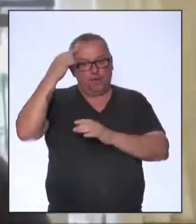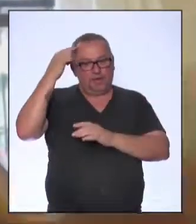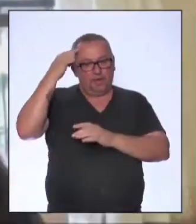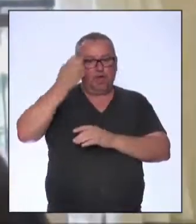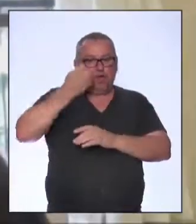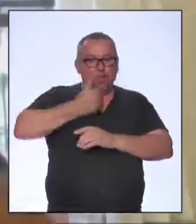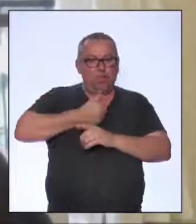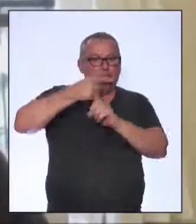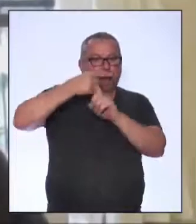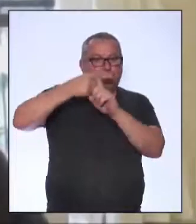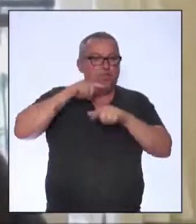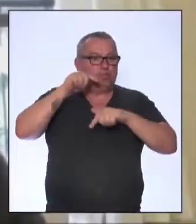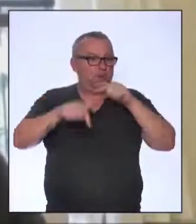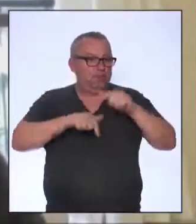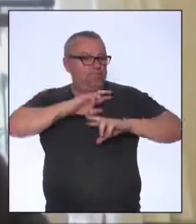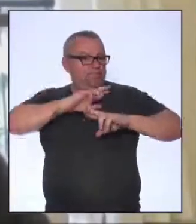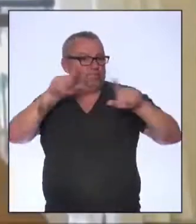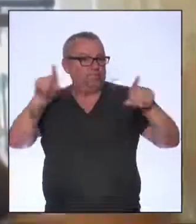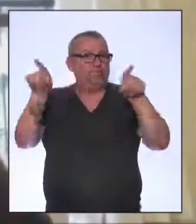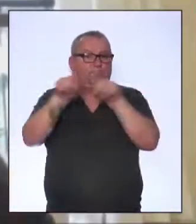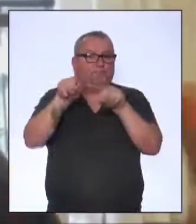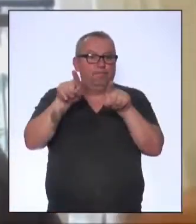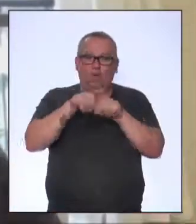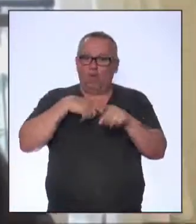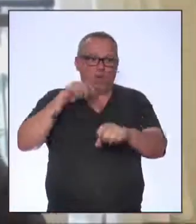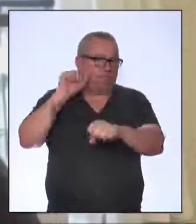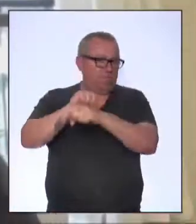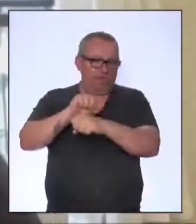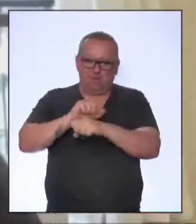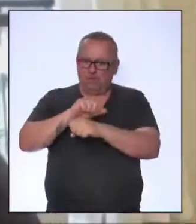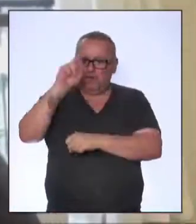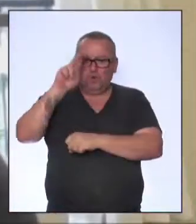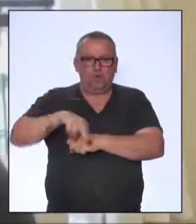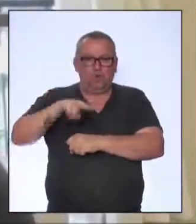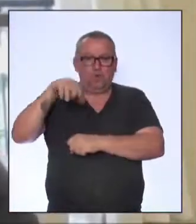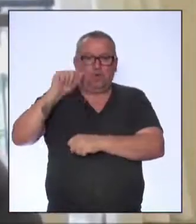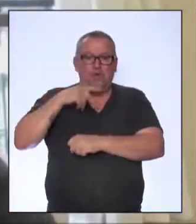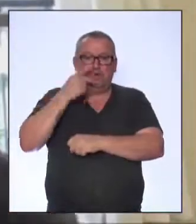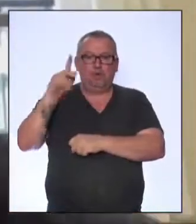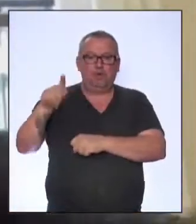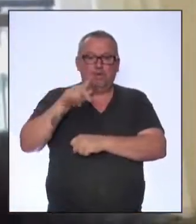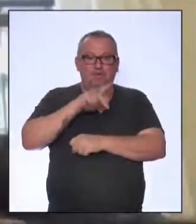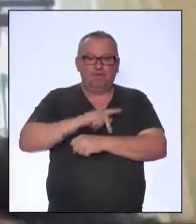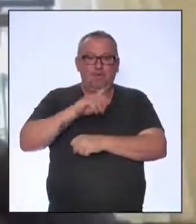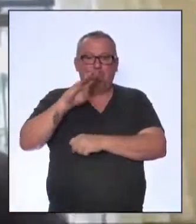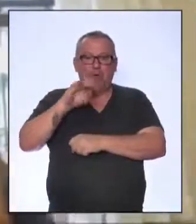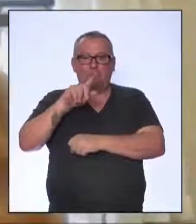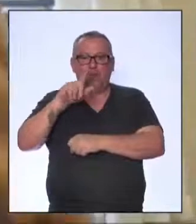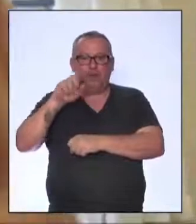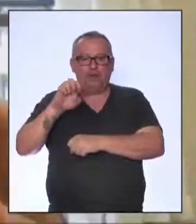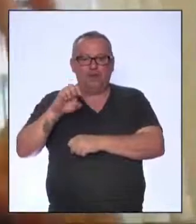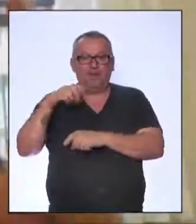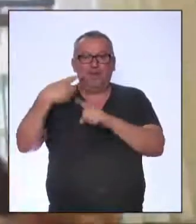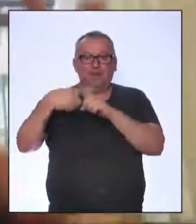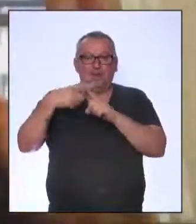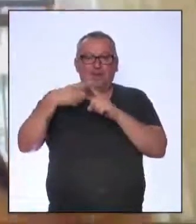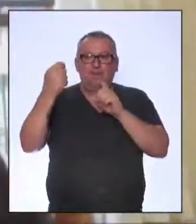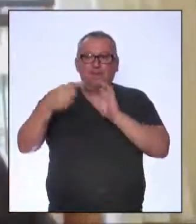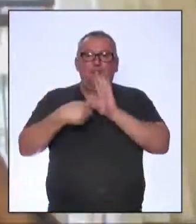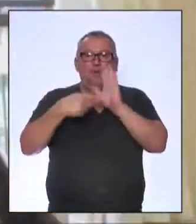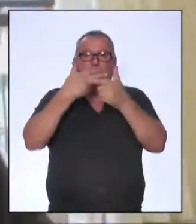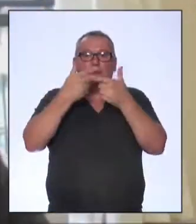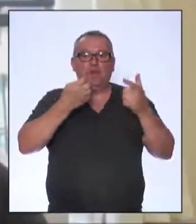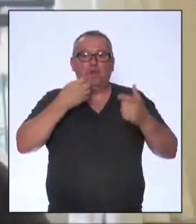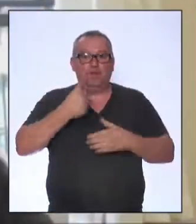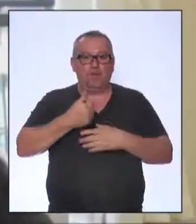trabalho diferenciada, que eu não paro mesmo. Eles falam que é um professor blogueirinho, porque a gente precisa mostrar coisas